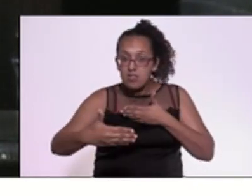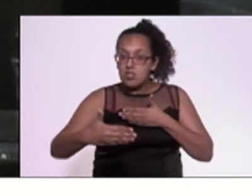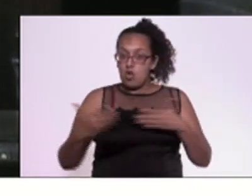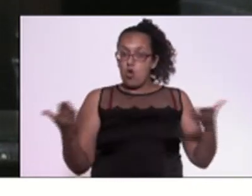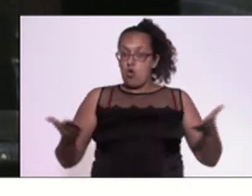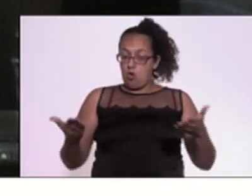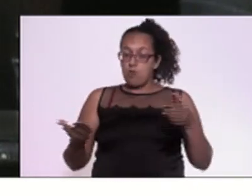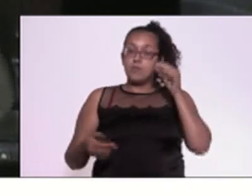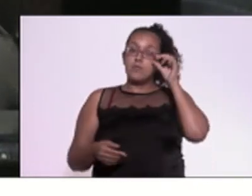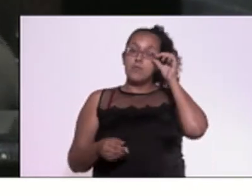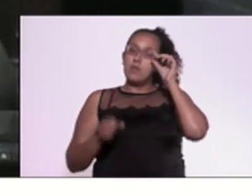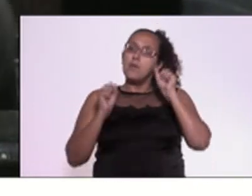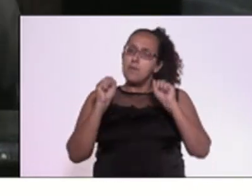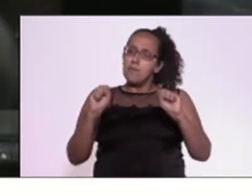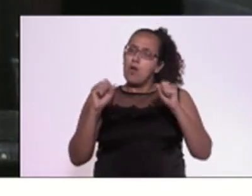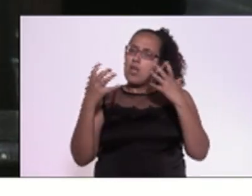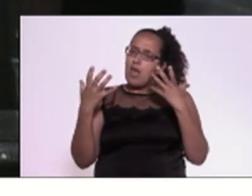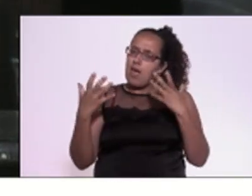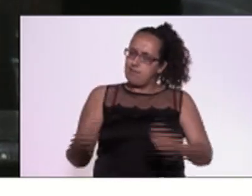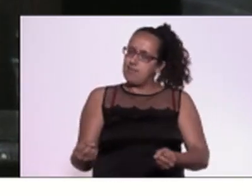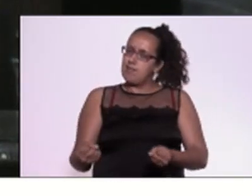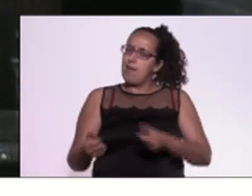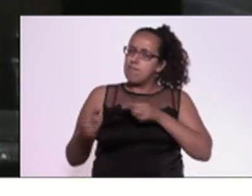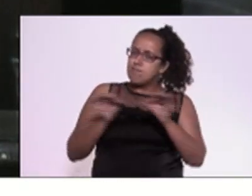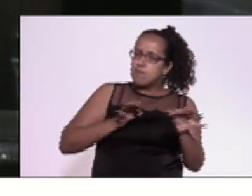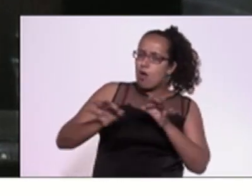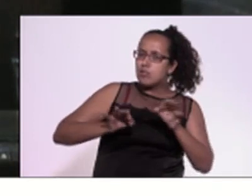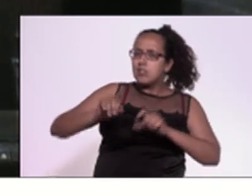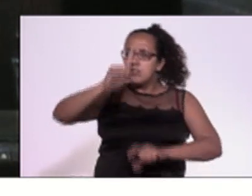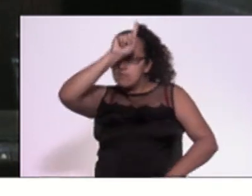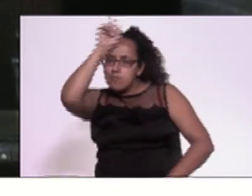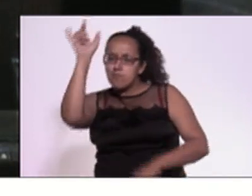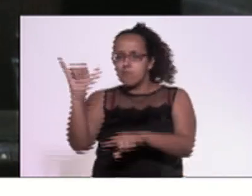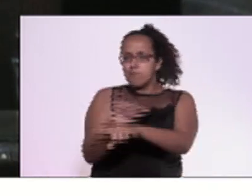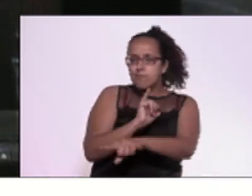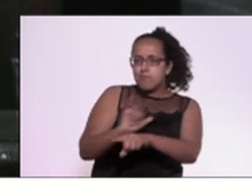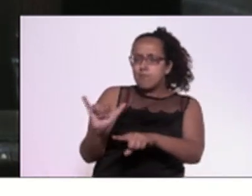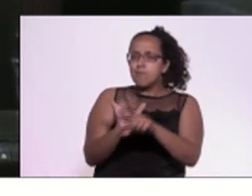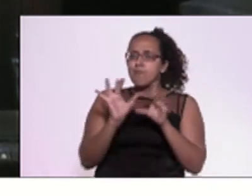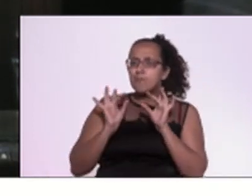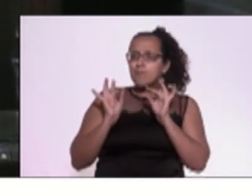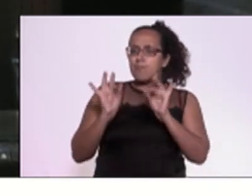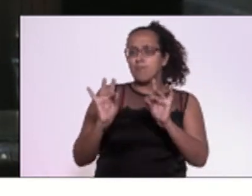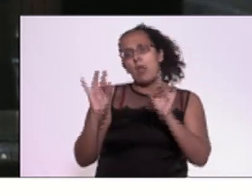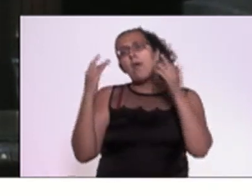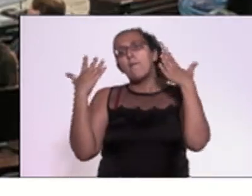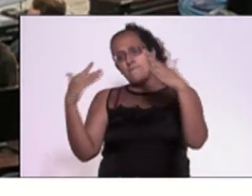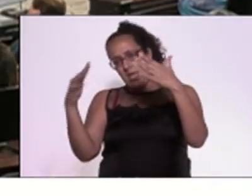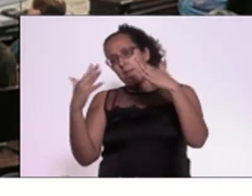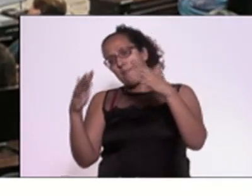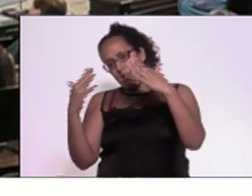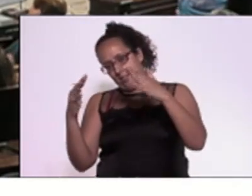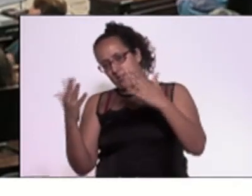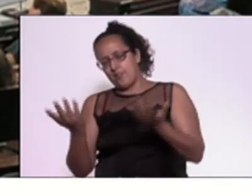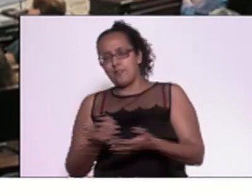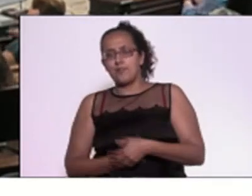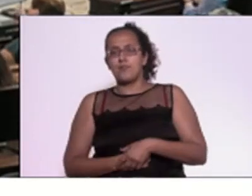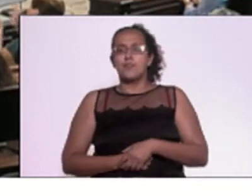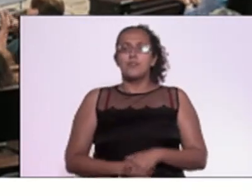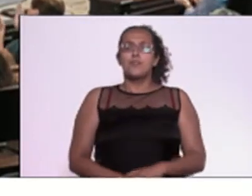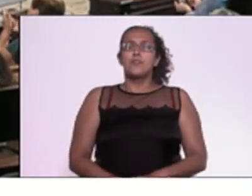as pessoas frequentando uma sala de cinema é um desafio muito grande. É sinal